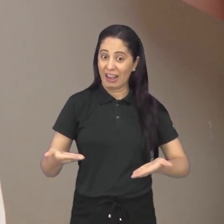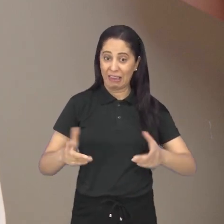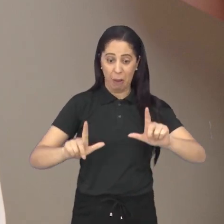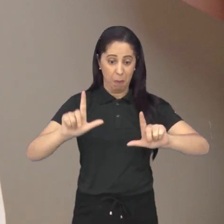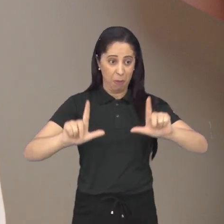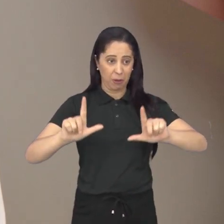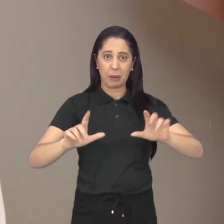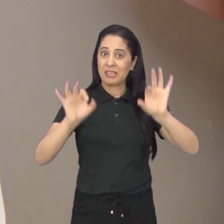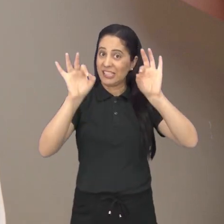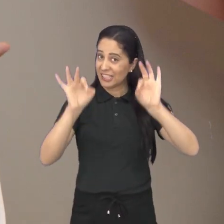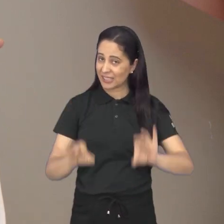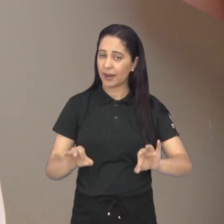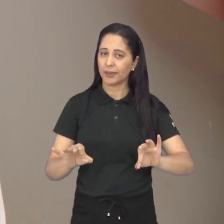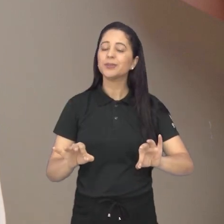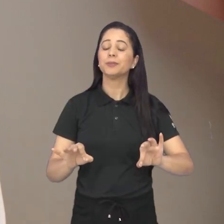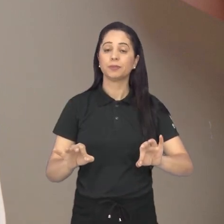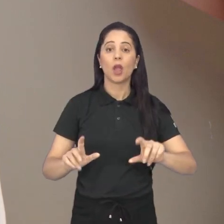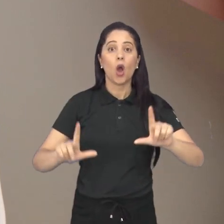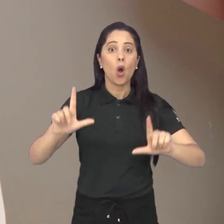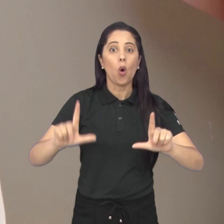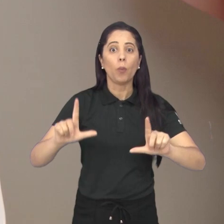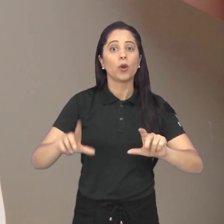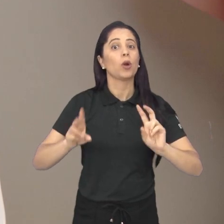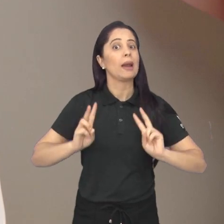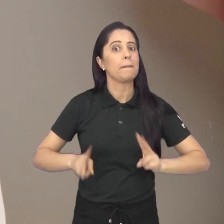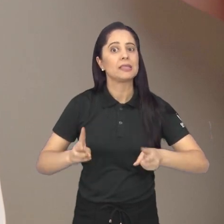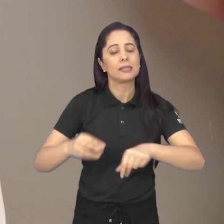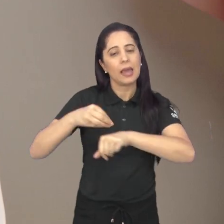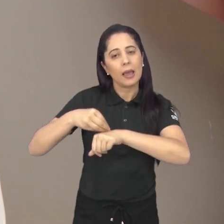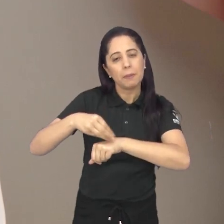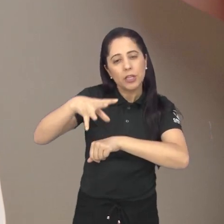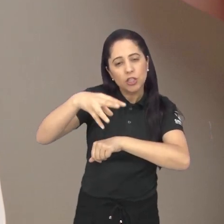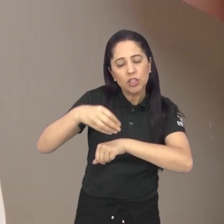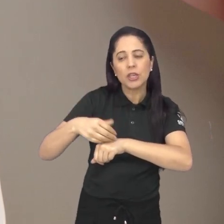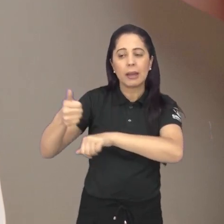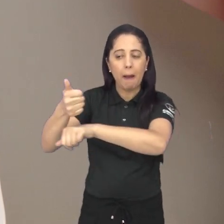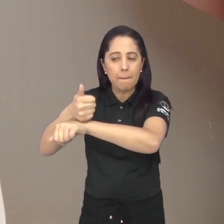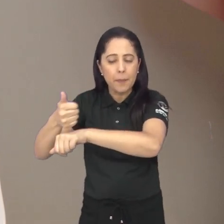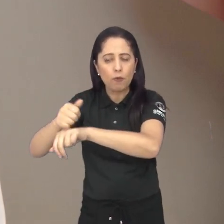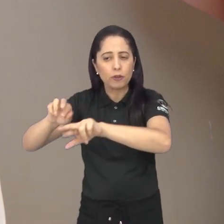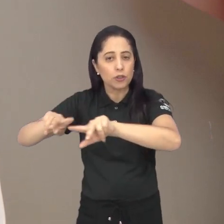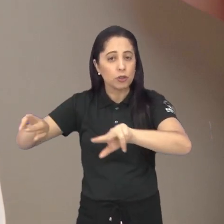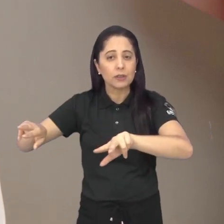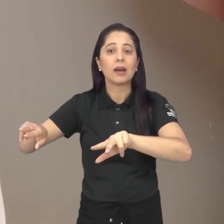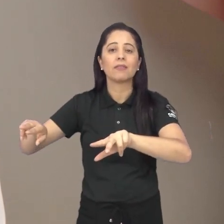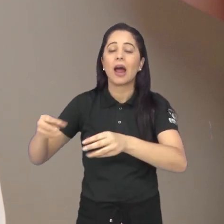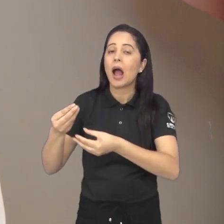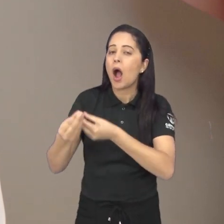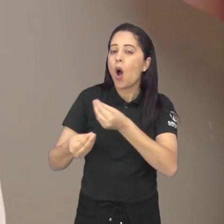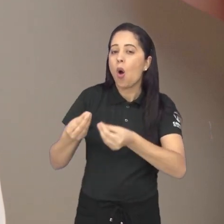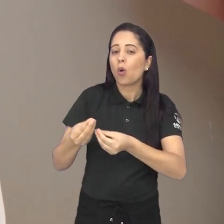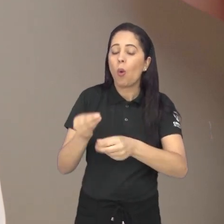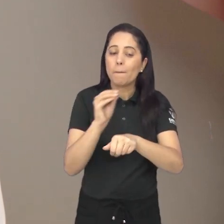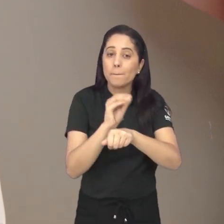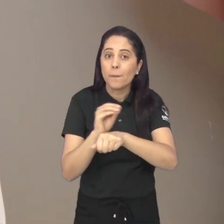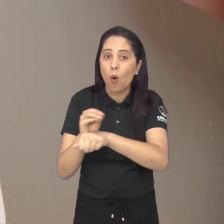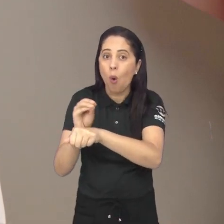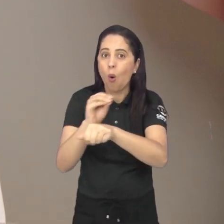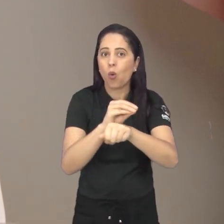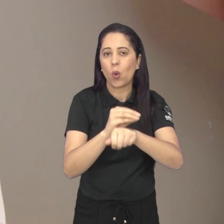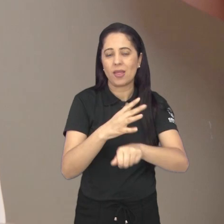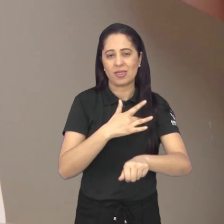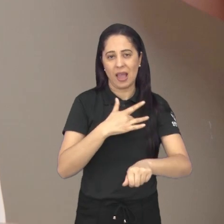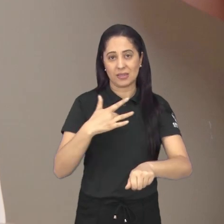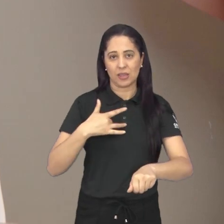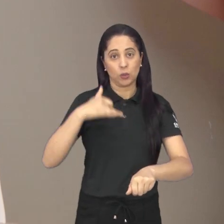programa certo. O De Bem com Você conta com dicas de especialistas sobre como tratar e principalmente como